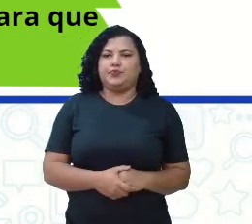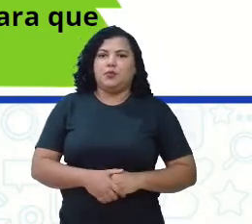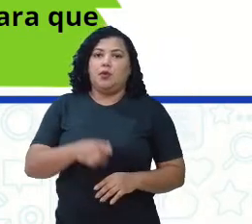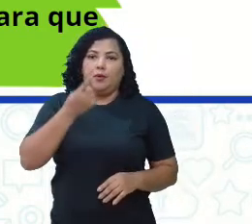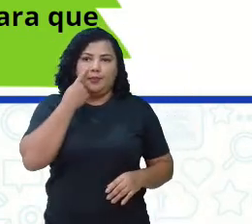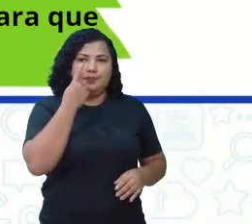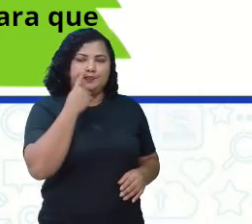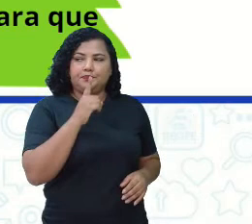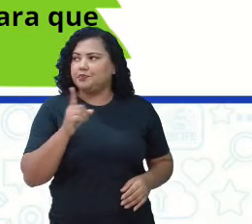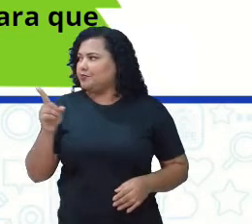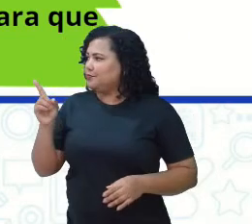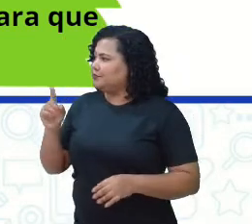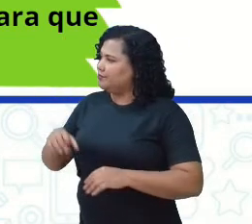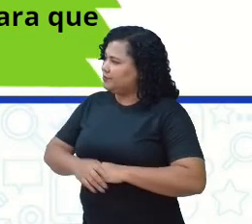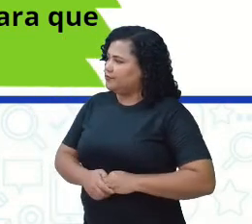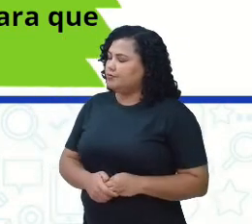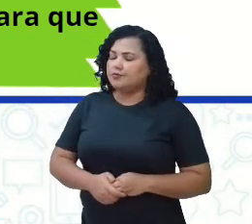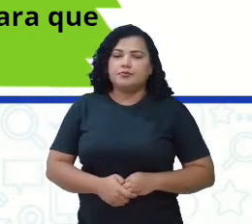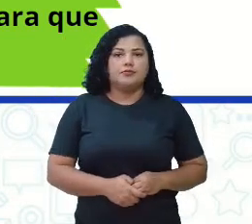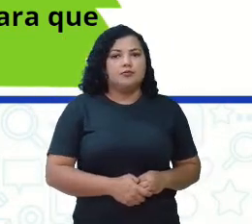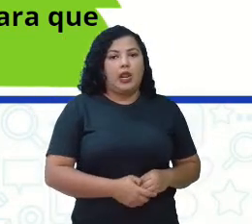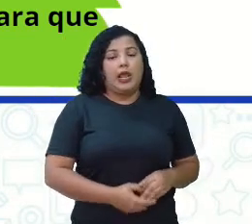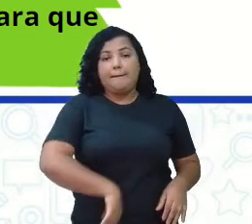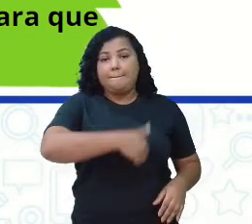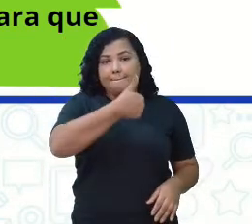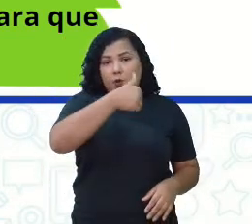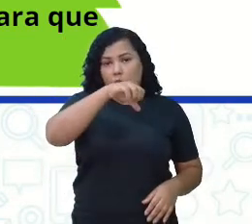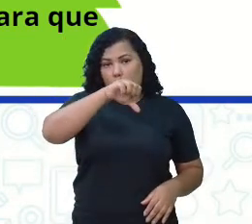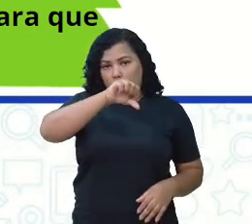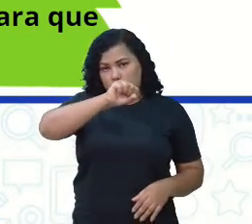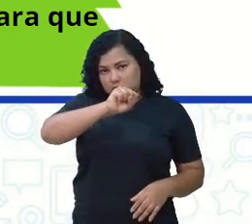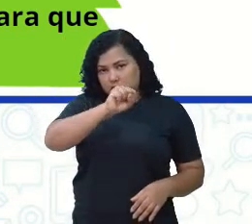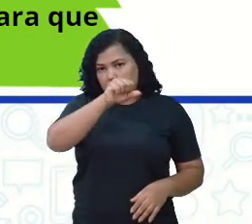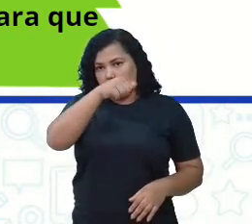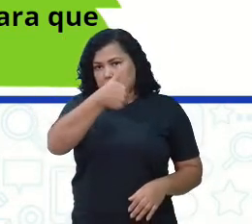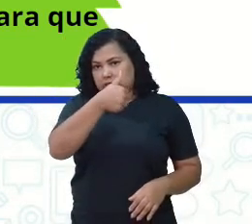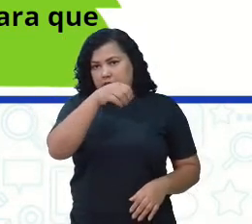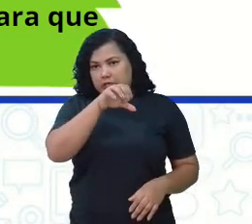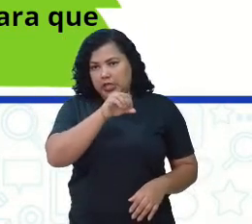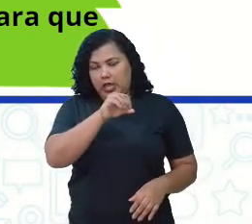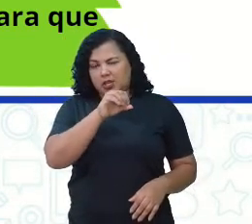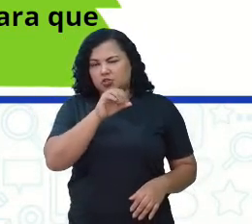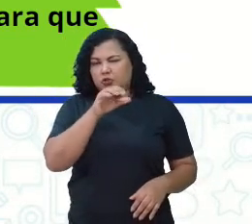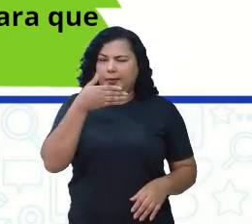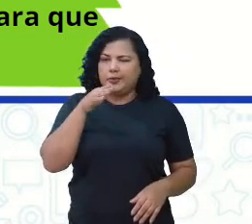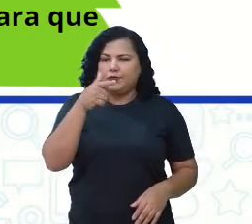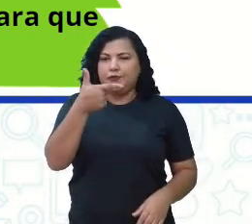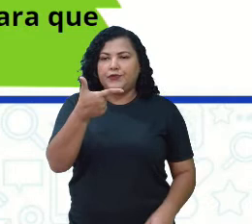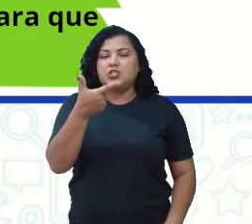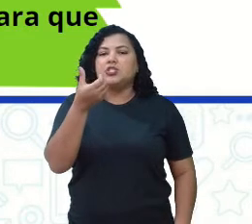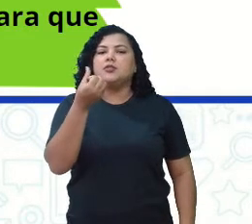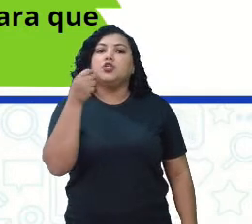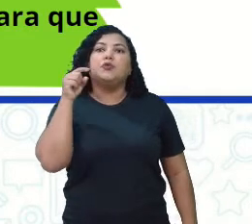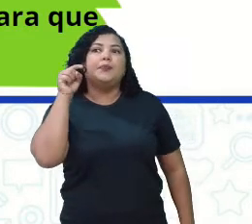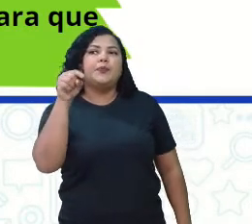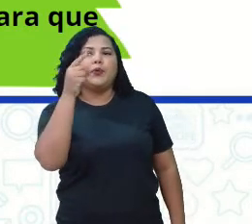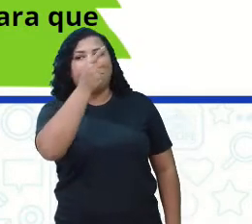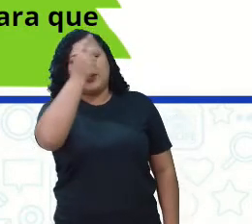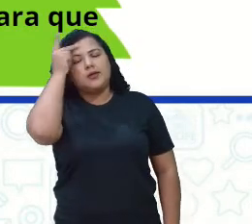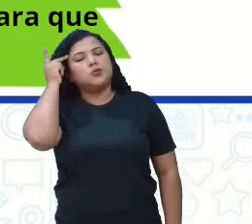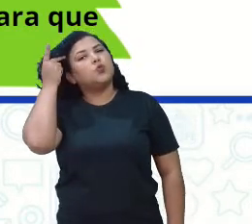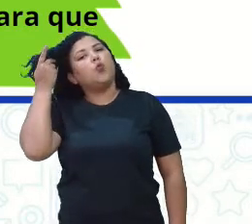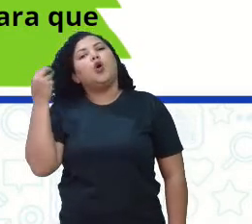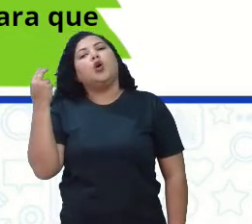em 1810 era estimada, né, falando só sobre o Recife, algo em torno de 26 mil pessoas. É um número que aumenta,